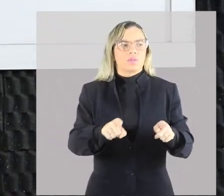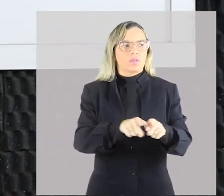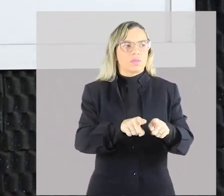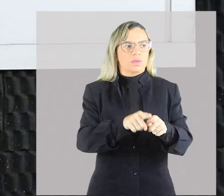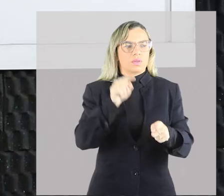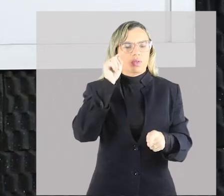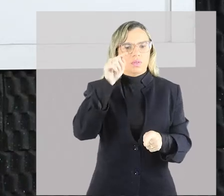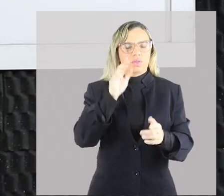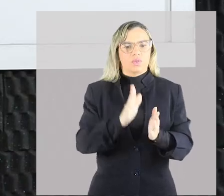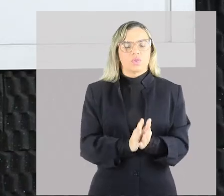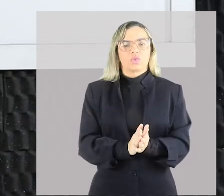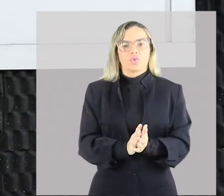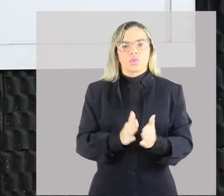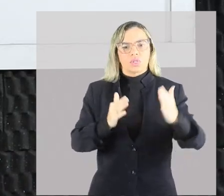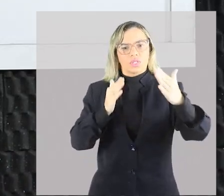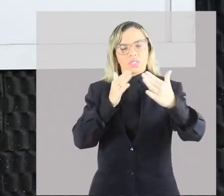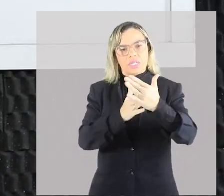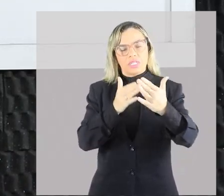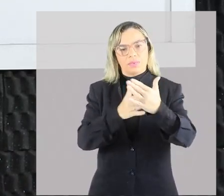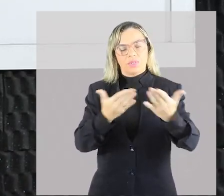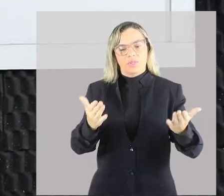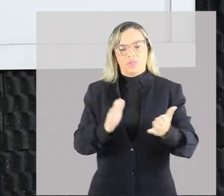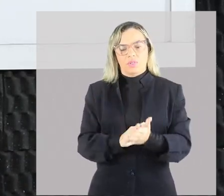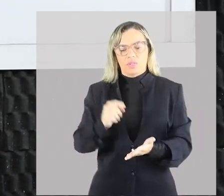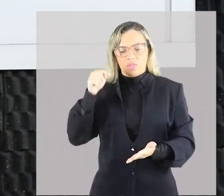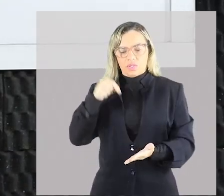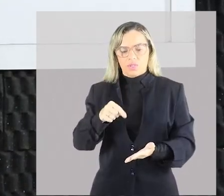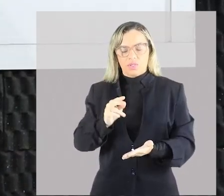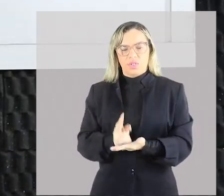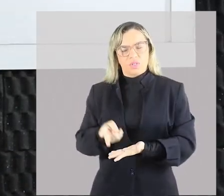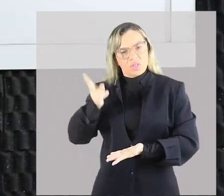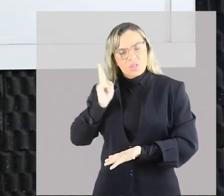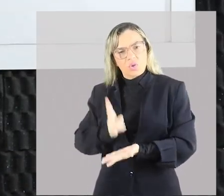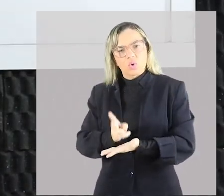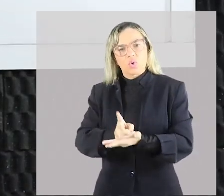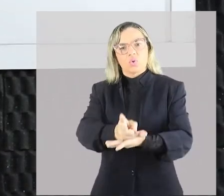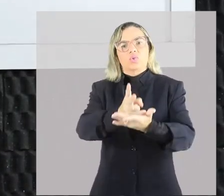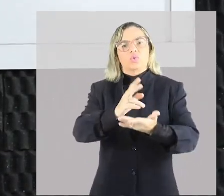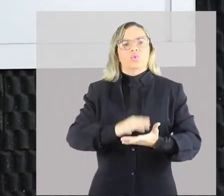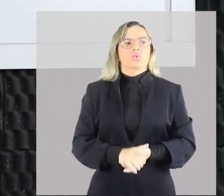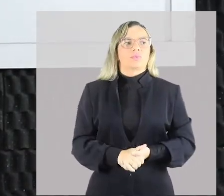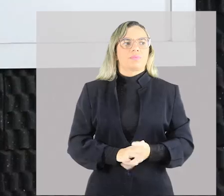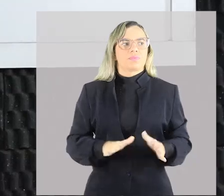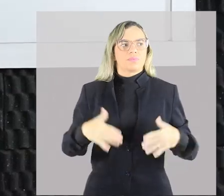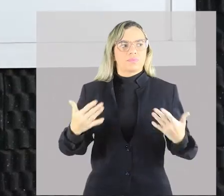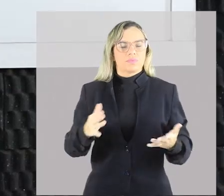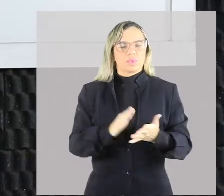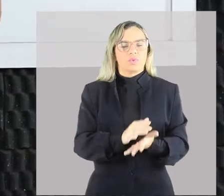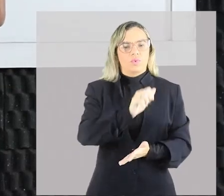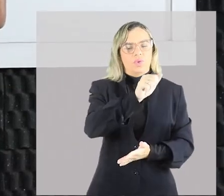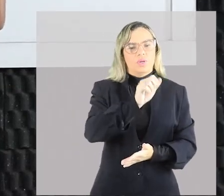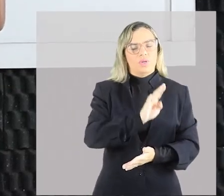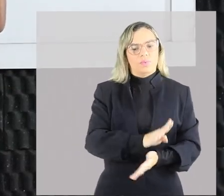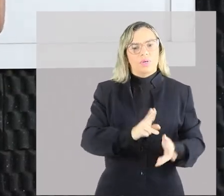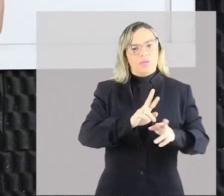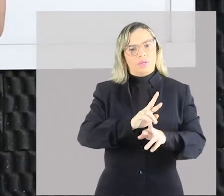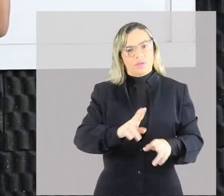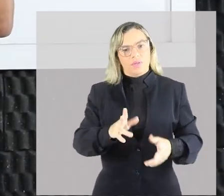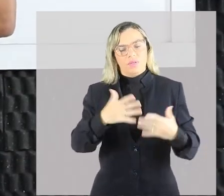A, e um conjunto infinito, representado por esse conjunto B. Tá? Mas é uma forma de